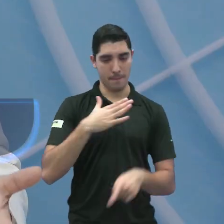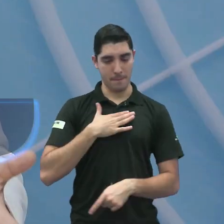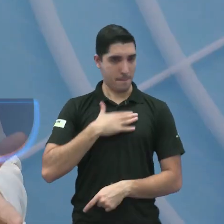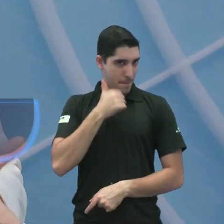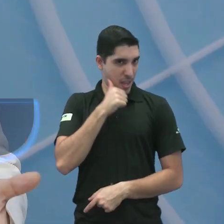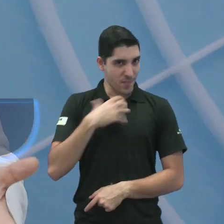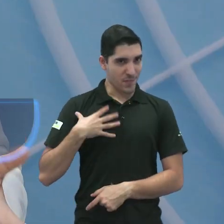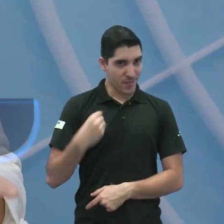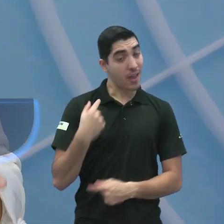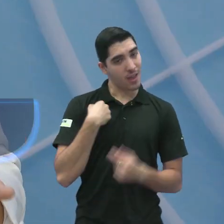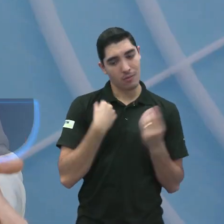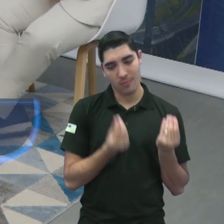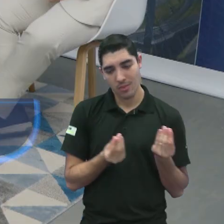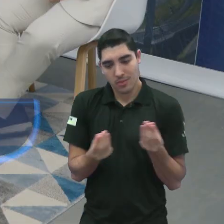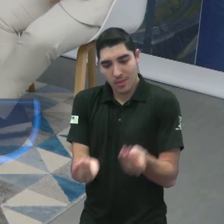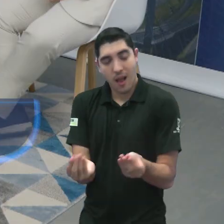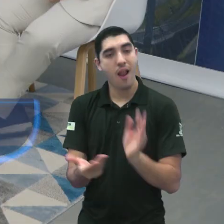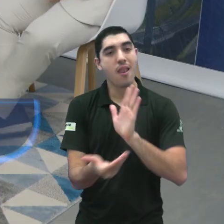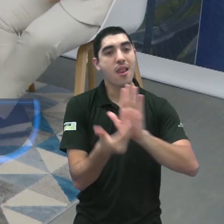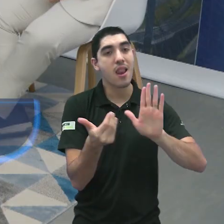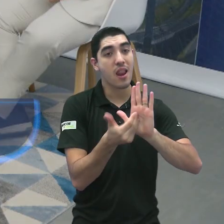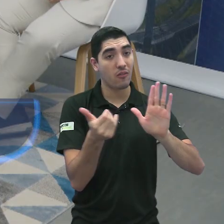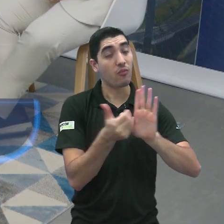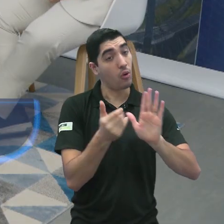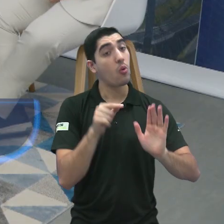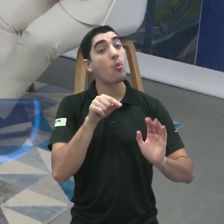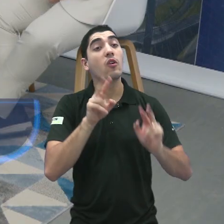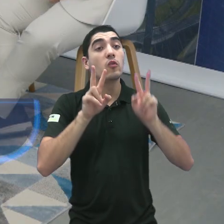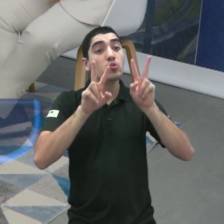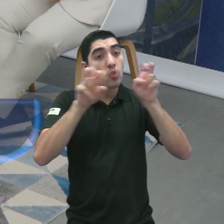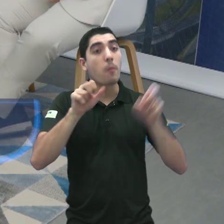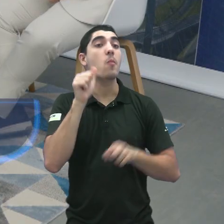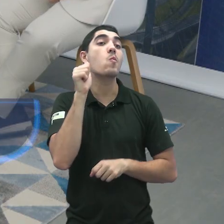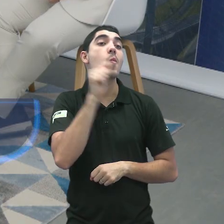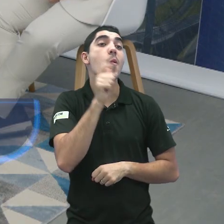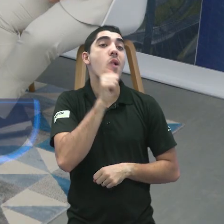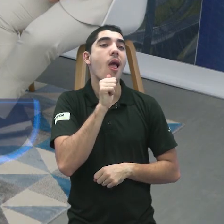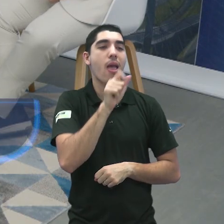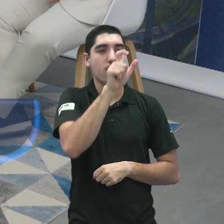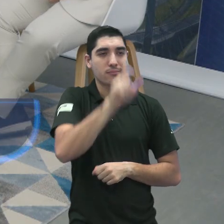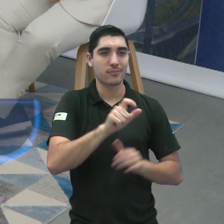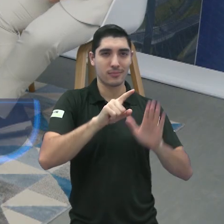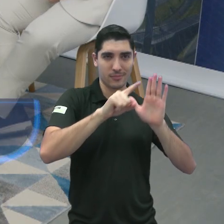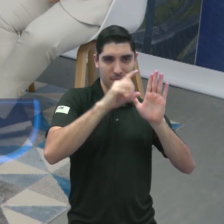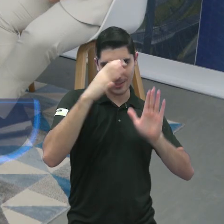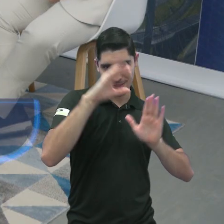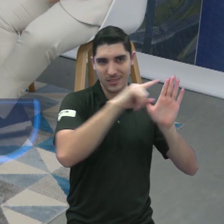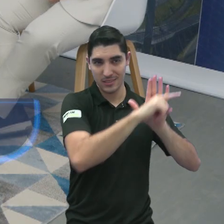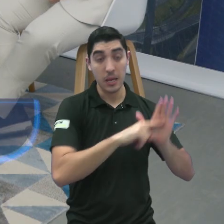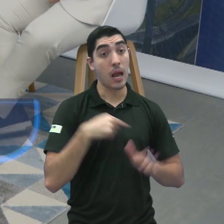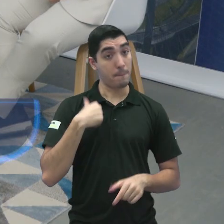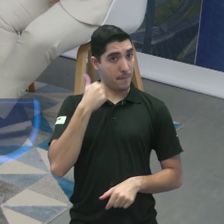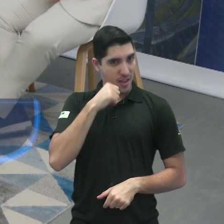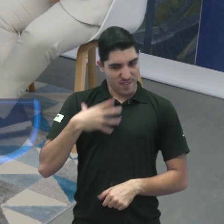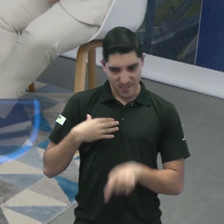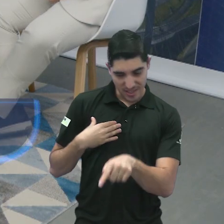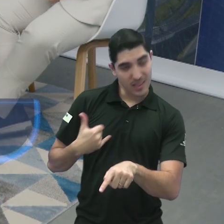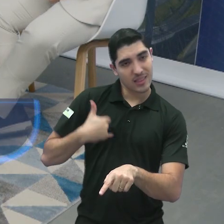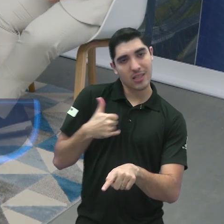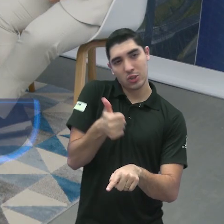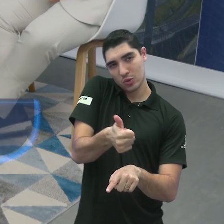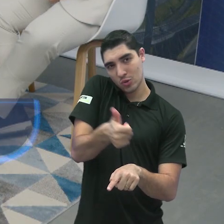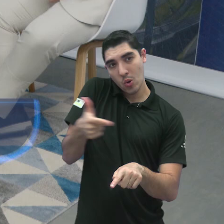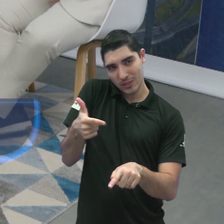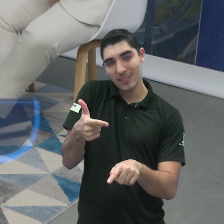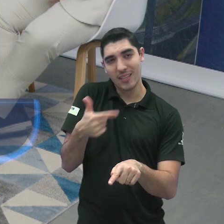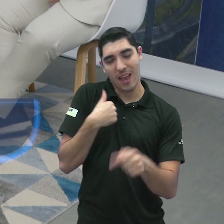filha um livro que tenha cientistas, né? Mulheres cientistas, até minha filha tem 12 anos. E aí, nesse livro, conta as